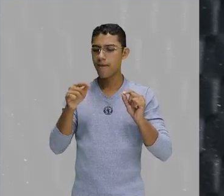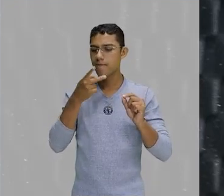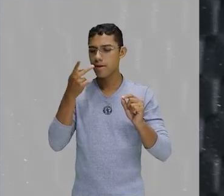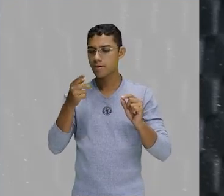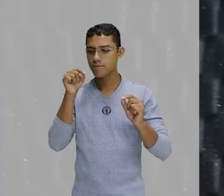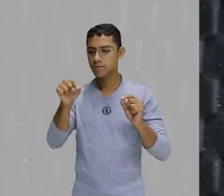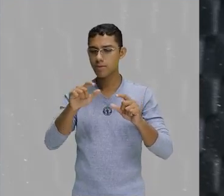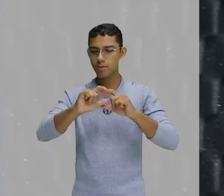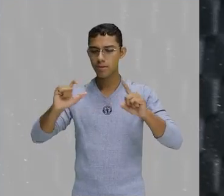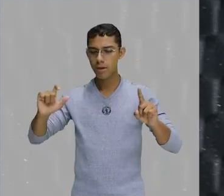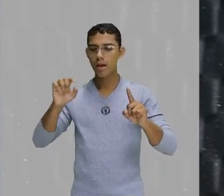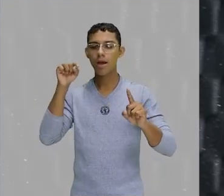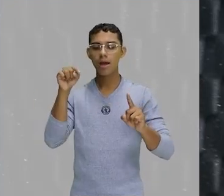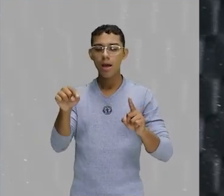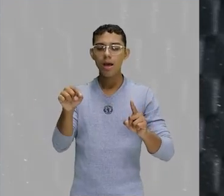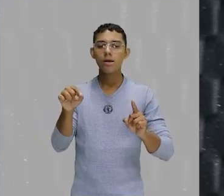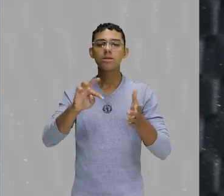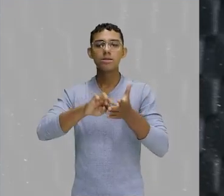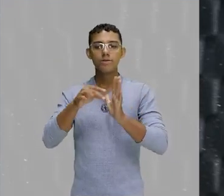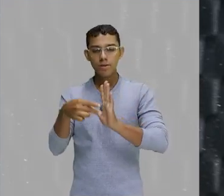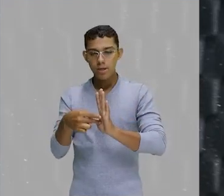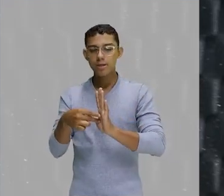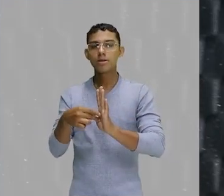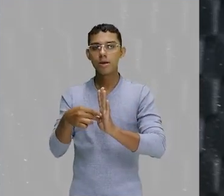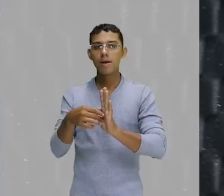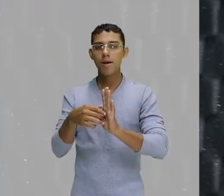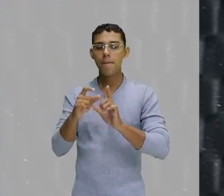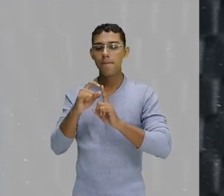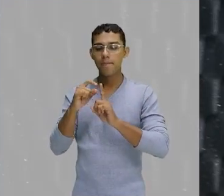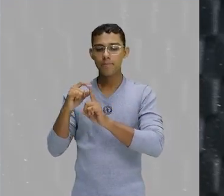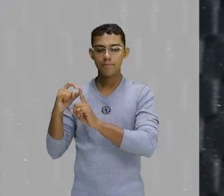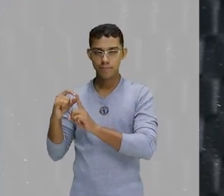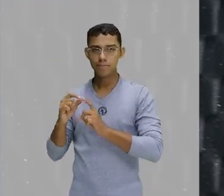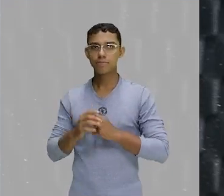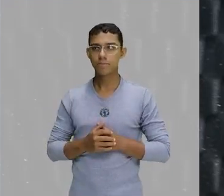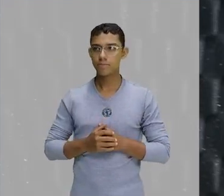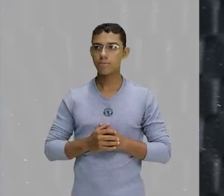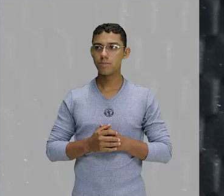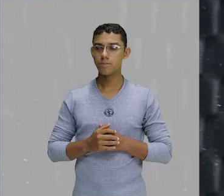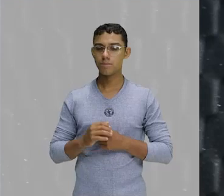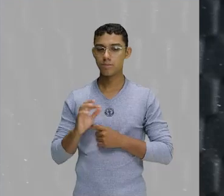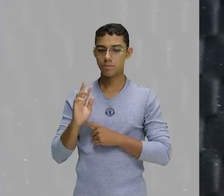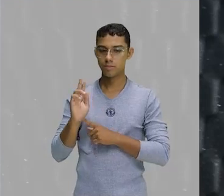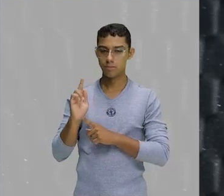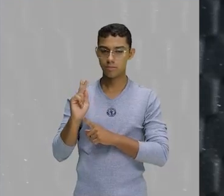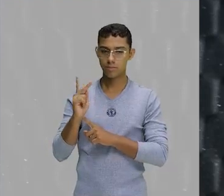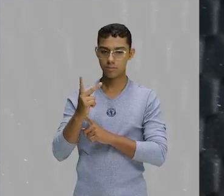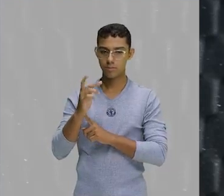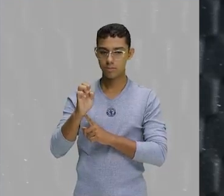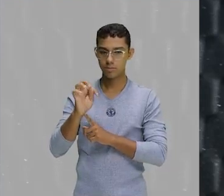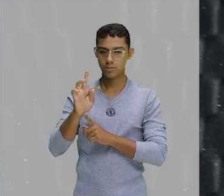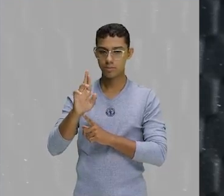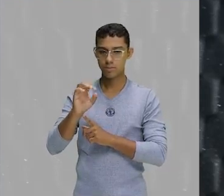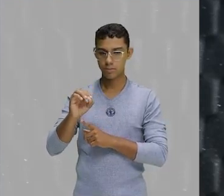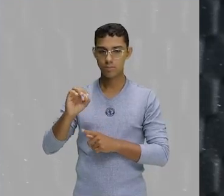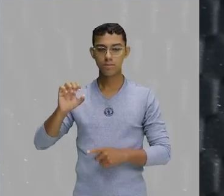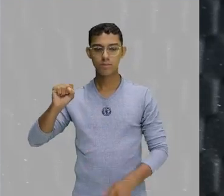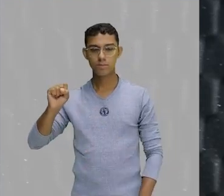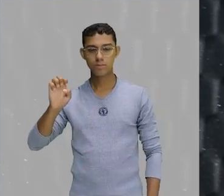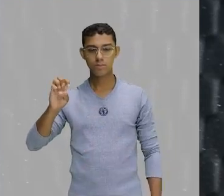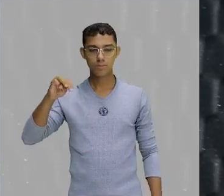é a minha significação, é o significado da minha palavra, tá? Então, heterosemânticas, então,